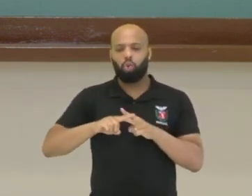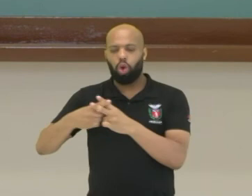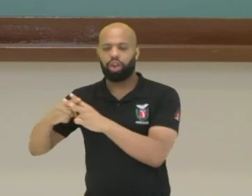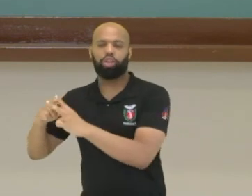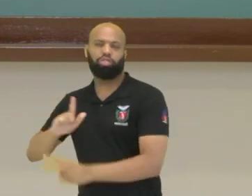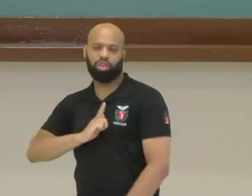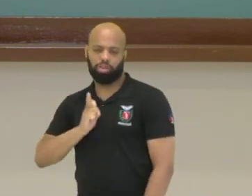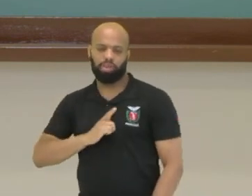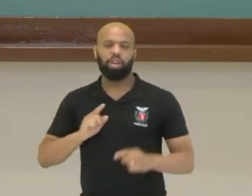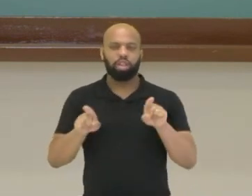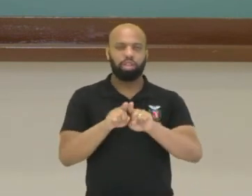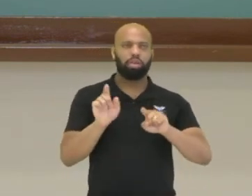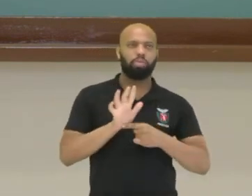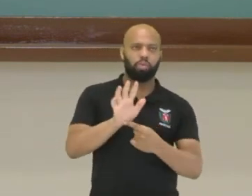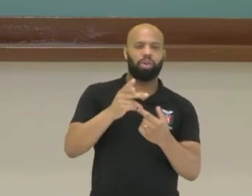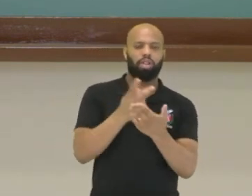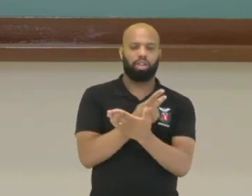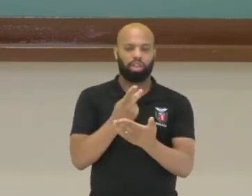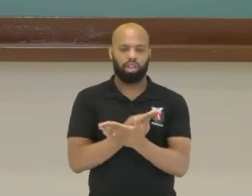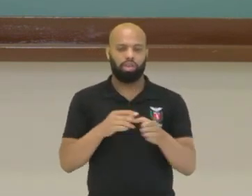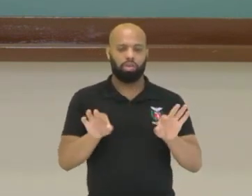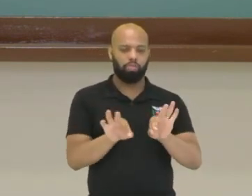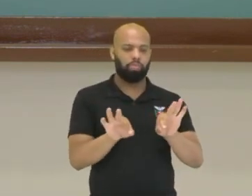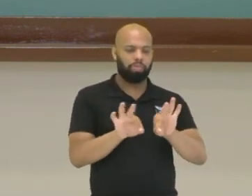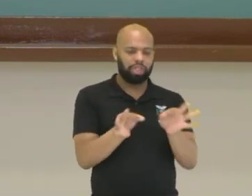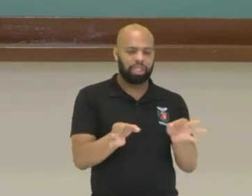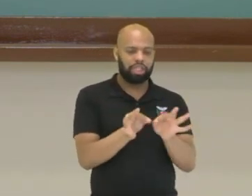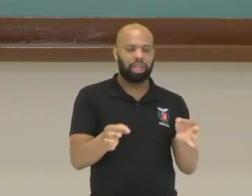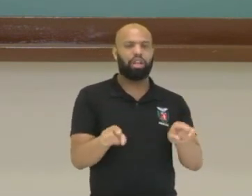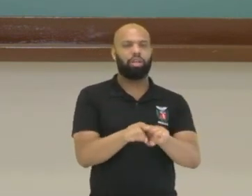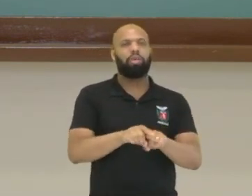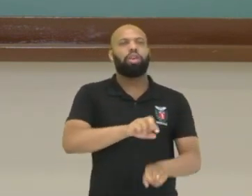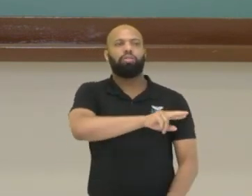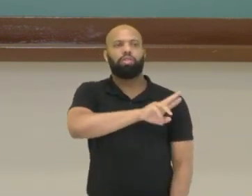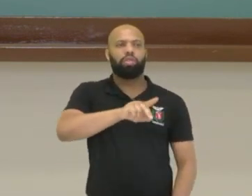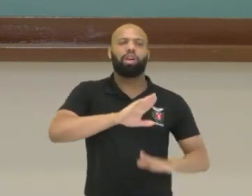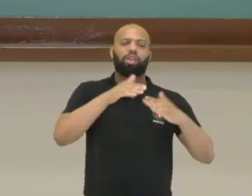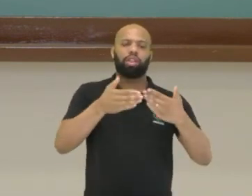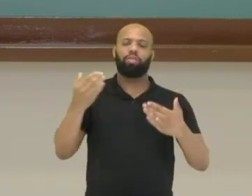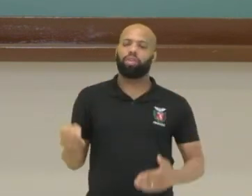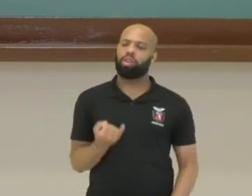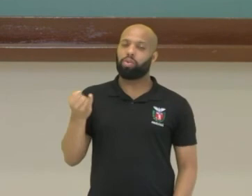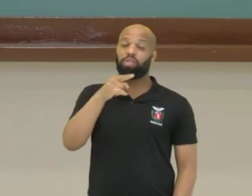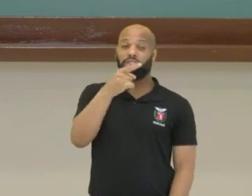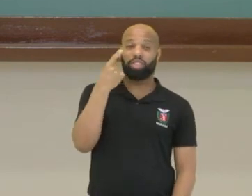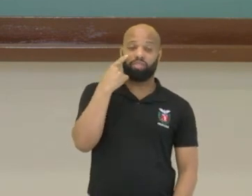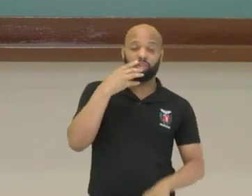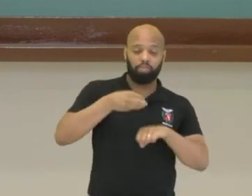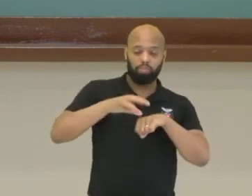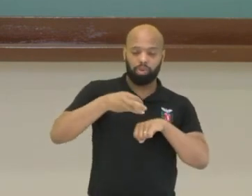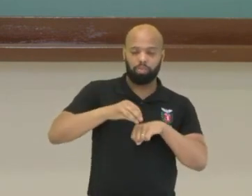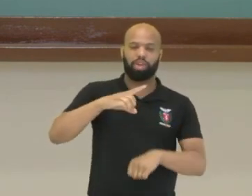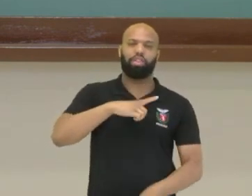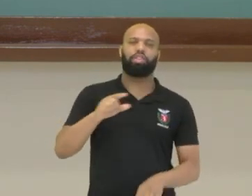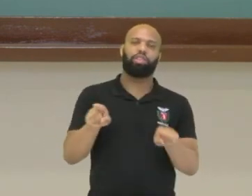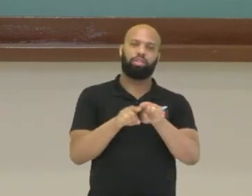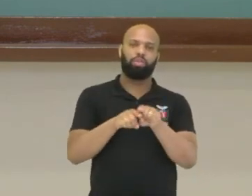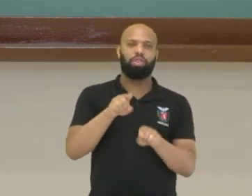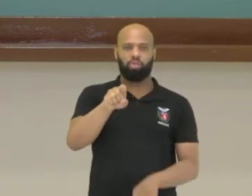ortográfico, ele já aponta alguns erros de sintaxe, entre outros. Então é bacana você já ver as dicas que ele vai colocando ali para